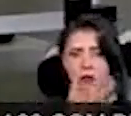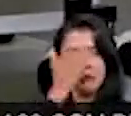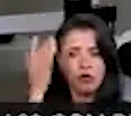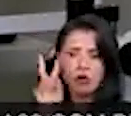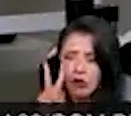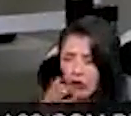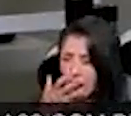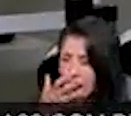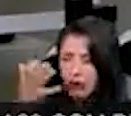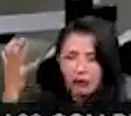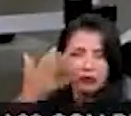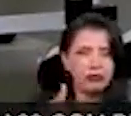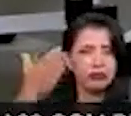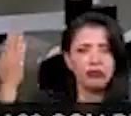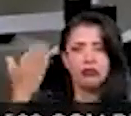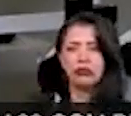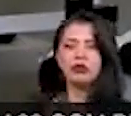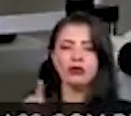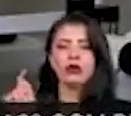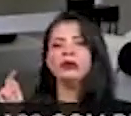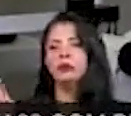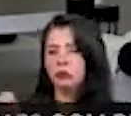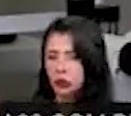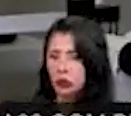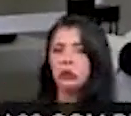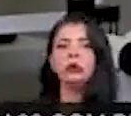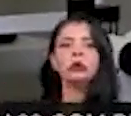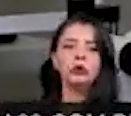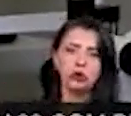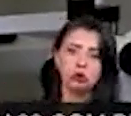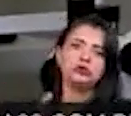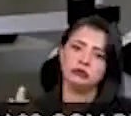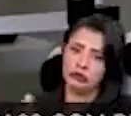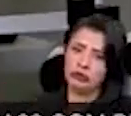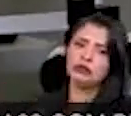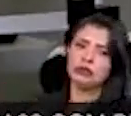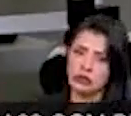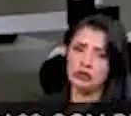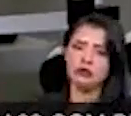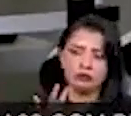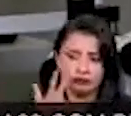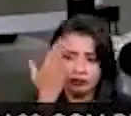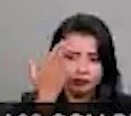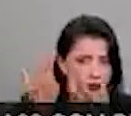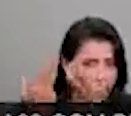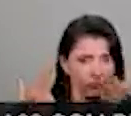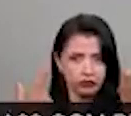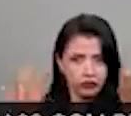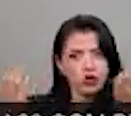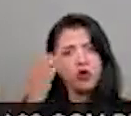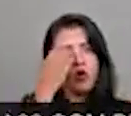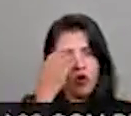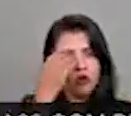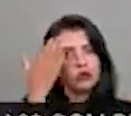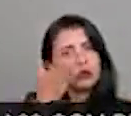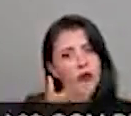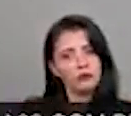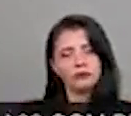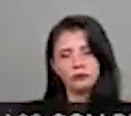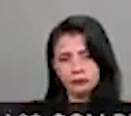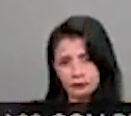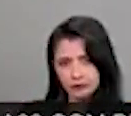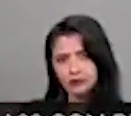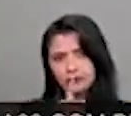de enxergar, ele pode sim ser necessário que se faça um transplante de córnea. Segundo o Sistema Nacional